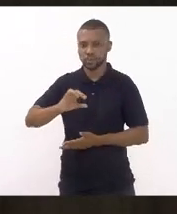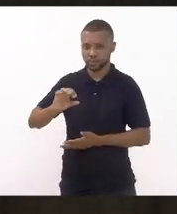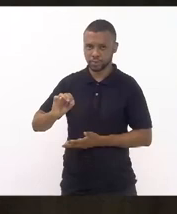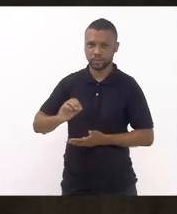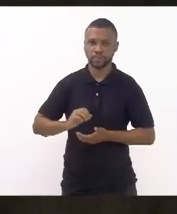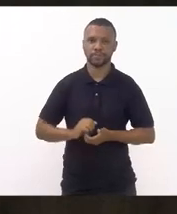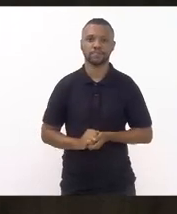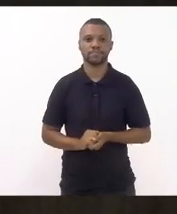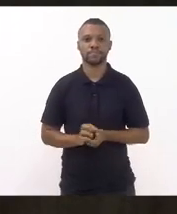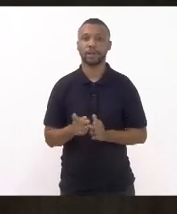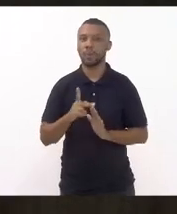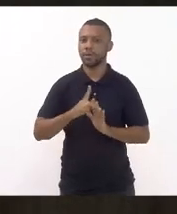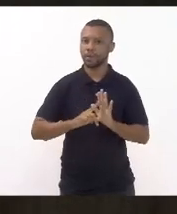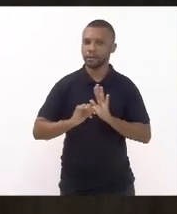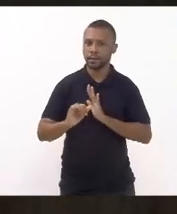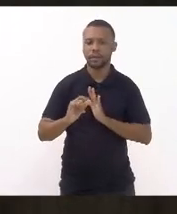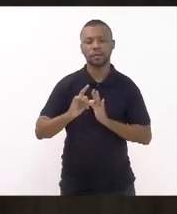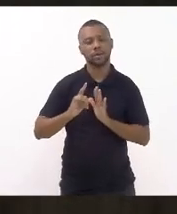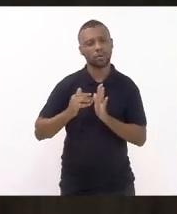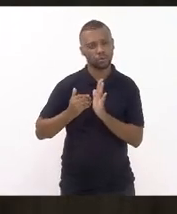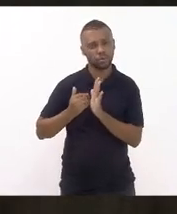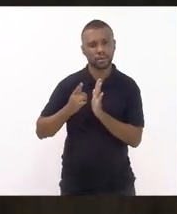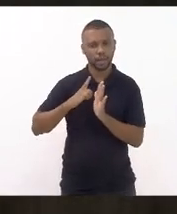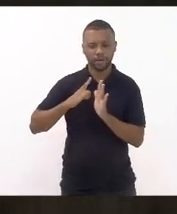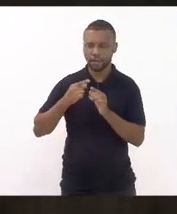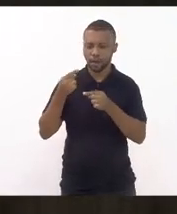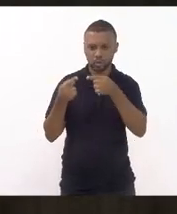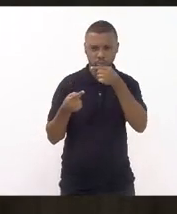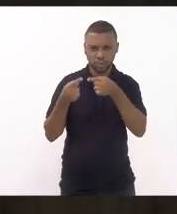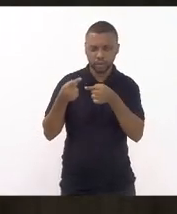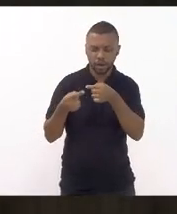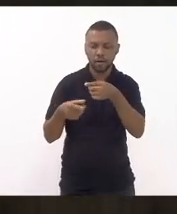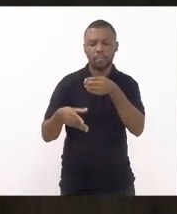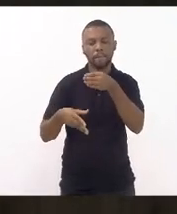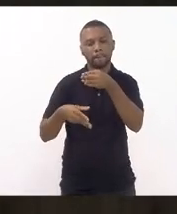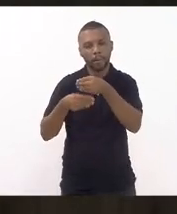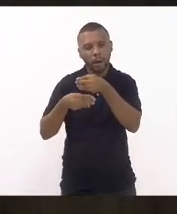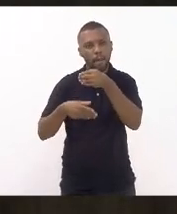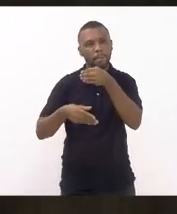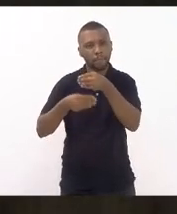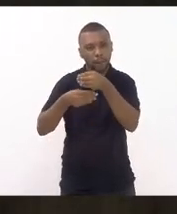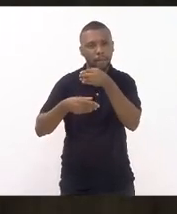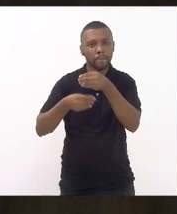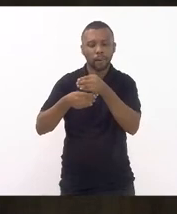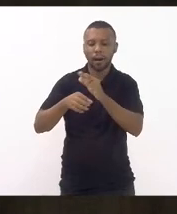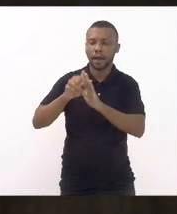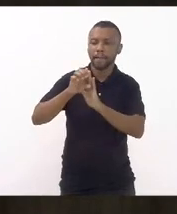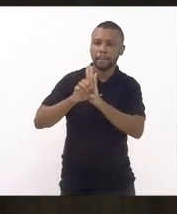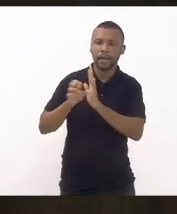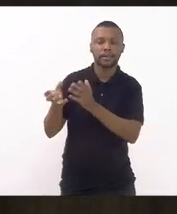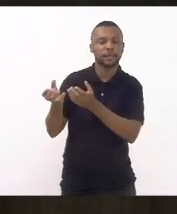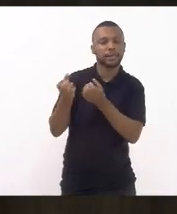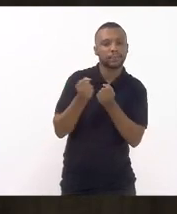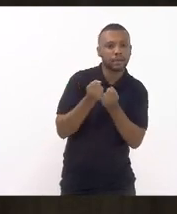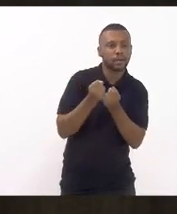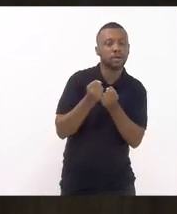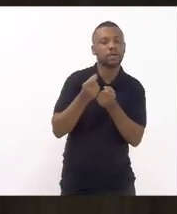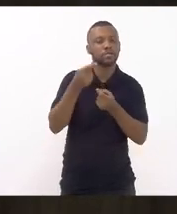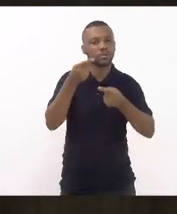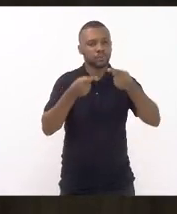O projeto veio à pauta, foi emendado, discutido e